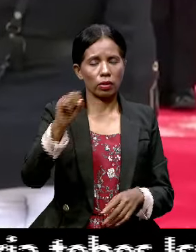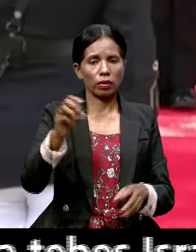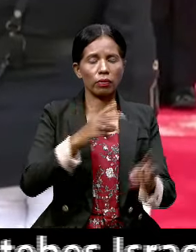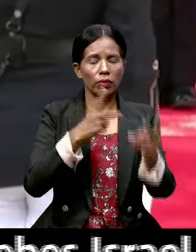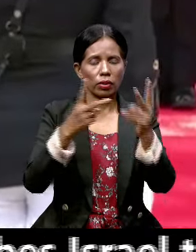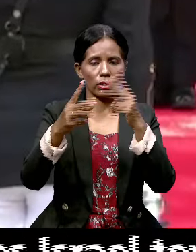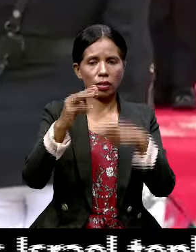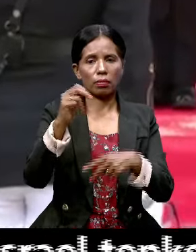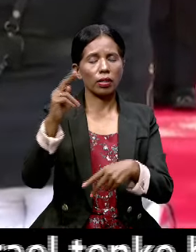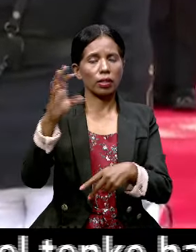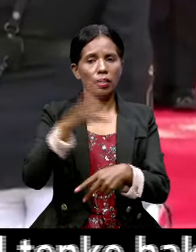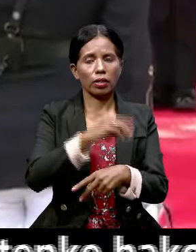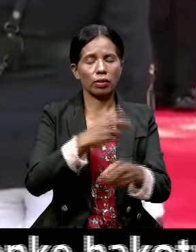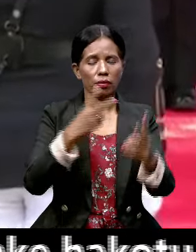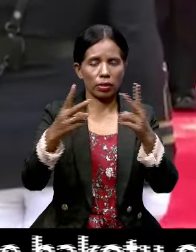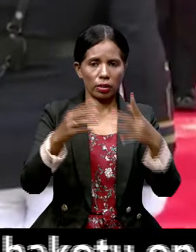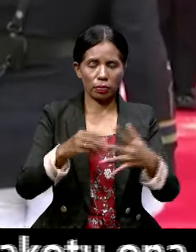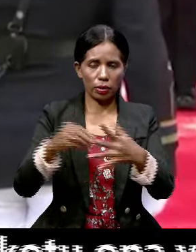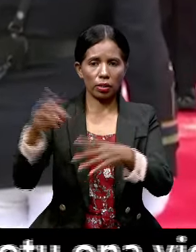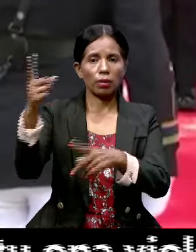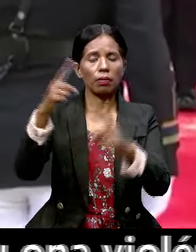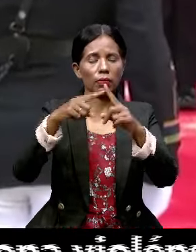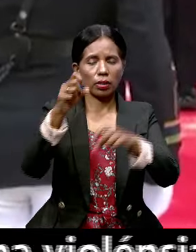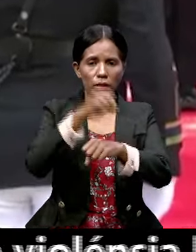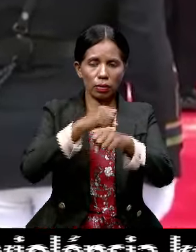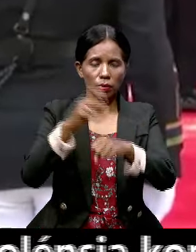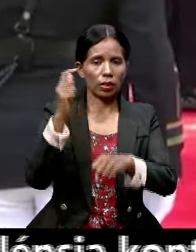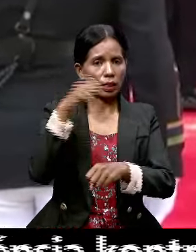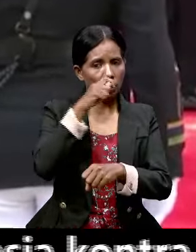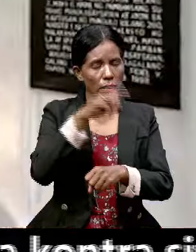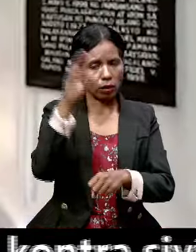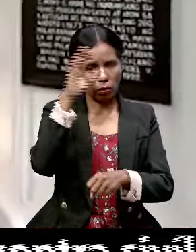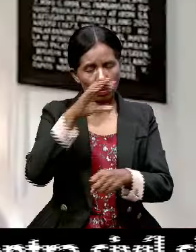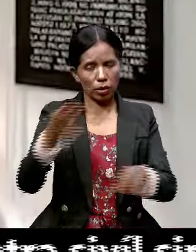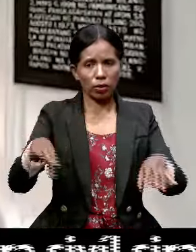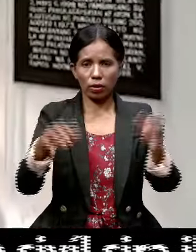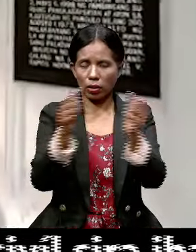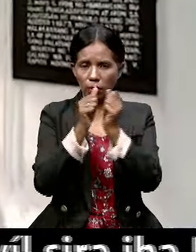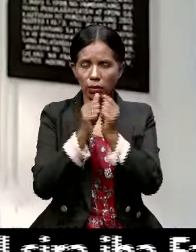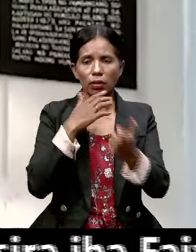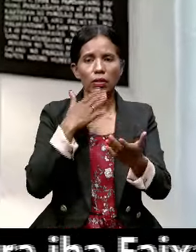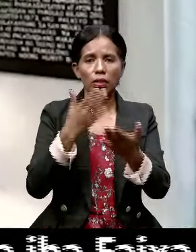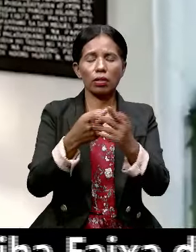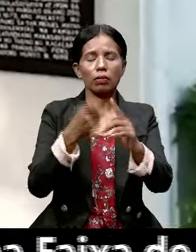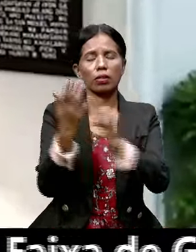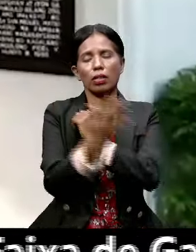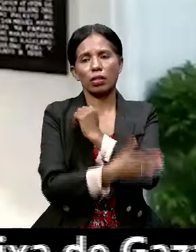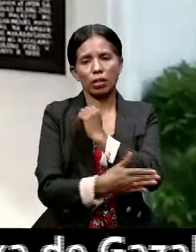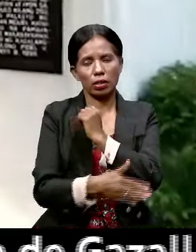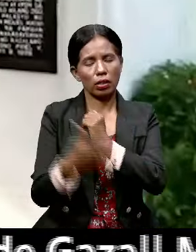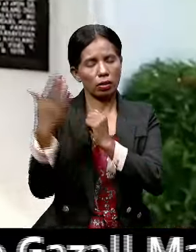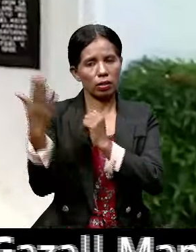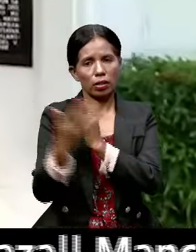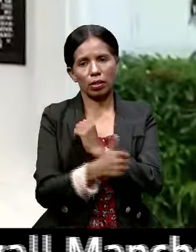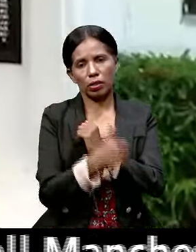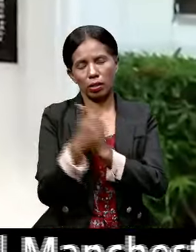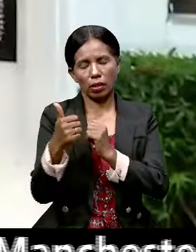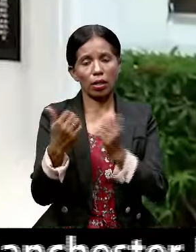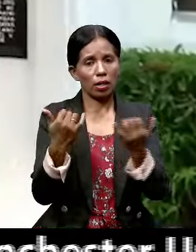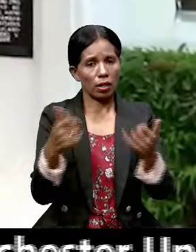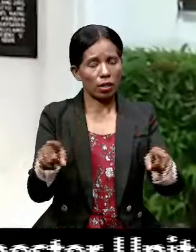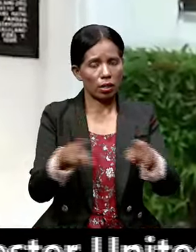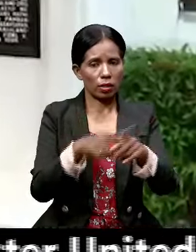foi nehalo viazen oficial ba Singapura no Tailândia ia nebe niabuka tohameten compromisso husinina son e Reliur e danemos